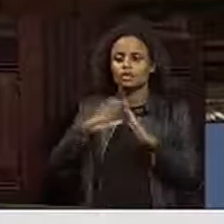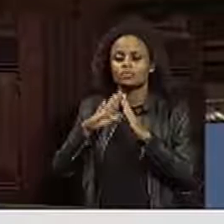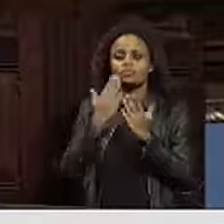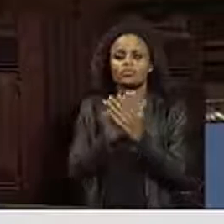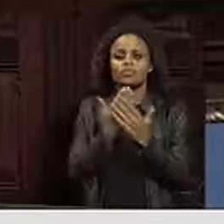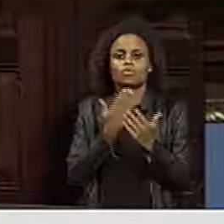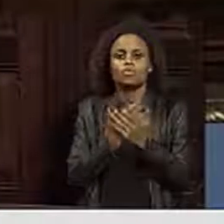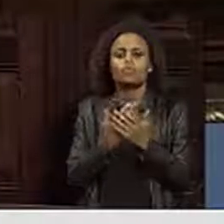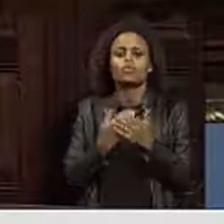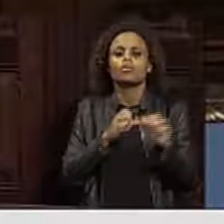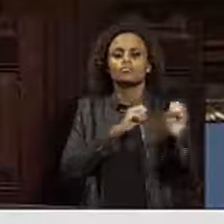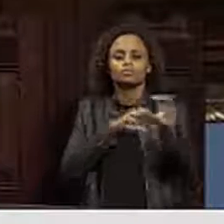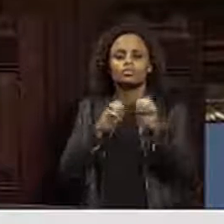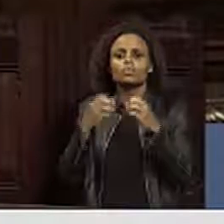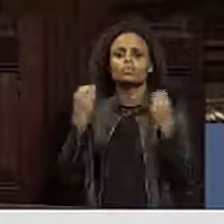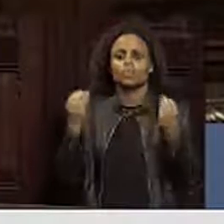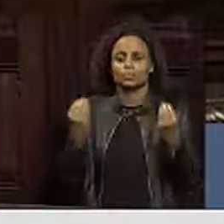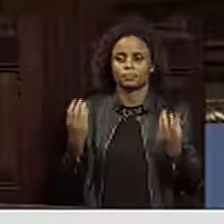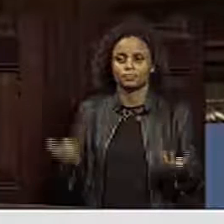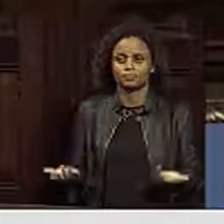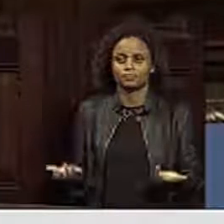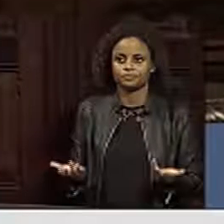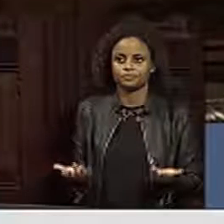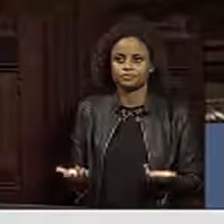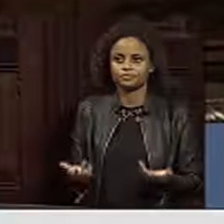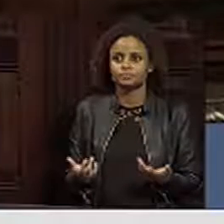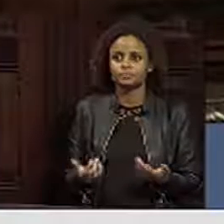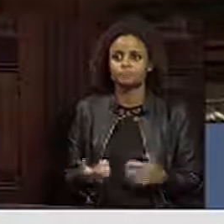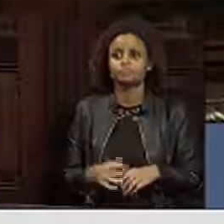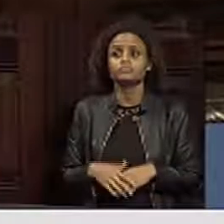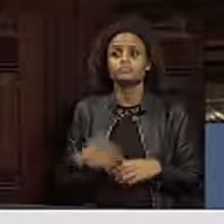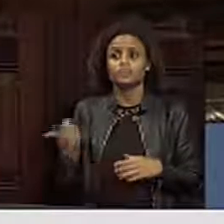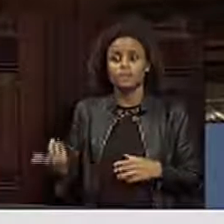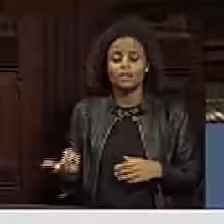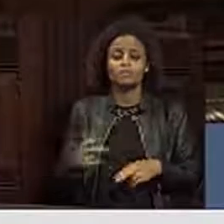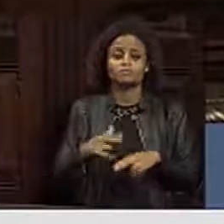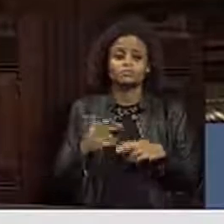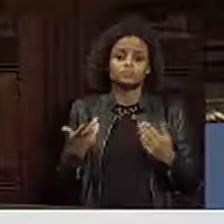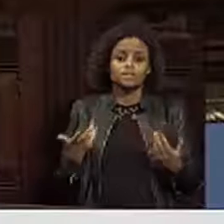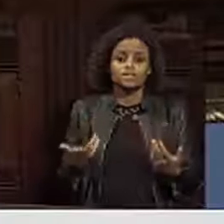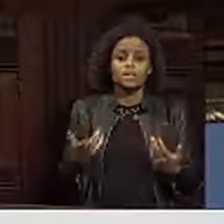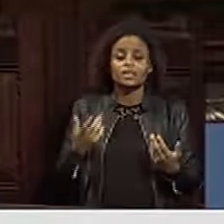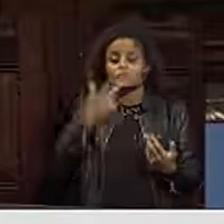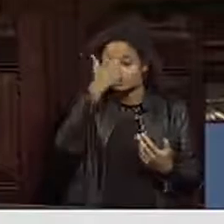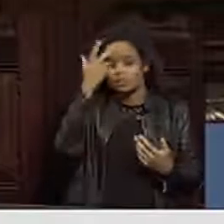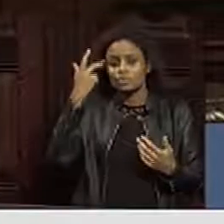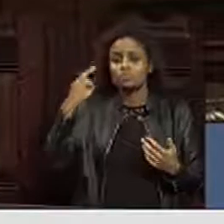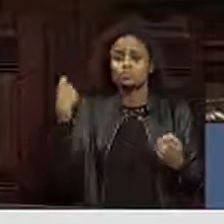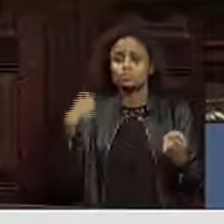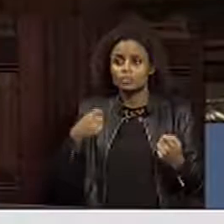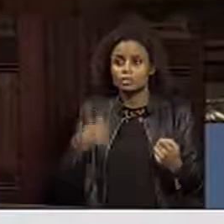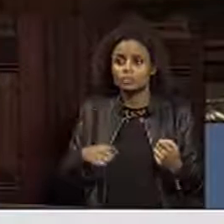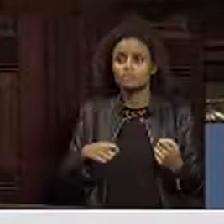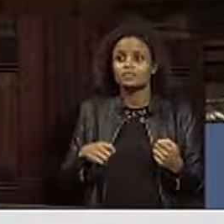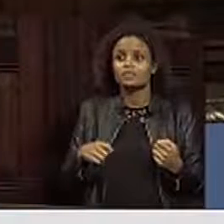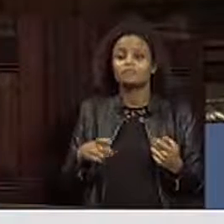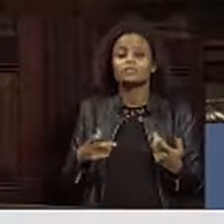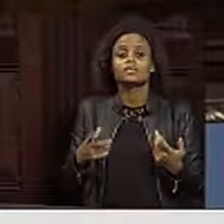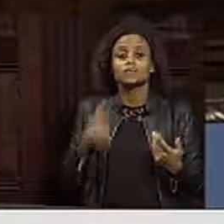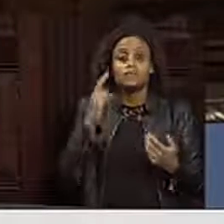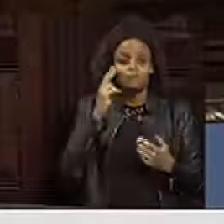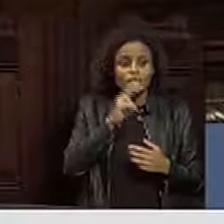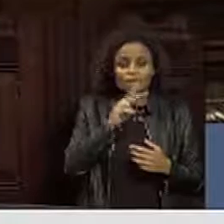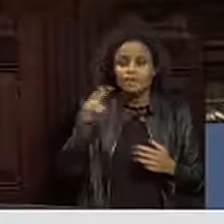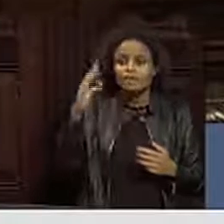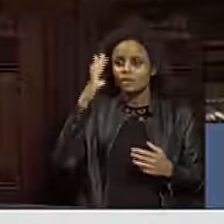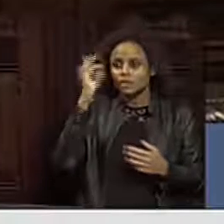de Janeiro, infelizmente. E é com isso que a população vai ter que conviver nos próximos anos. Deus queira que tenhamos aqui um